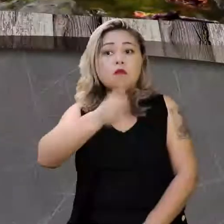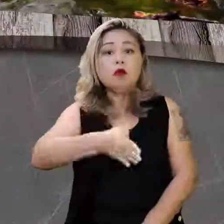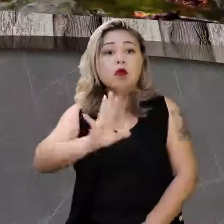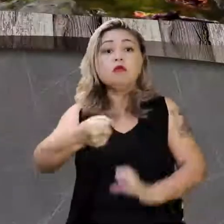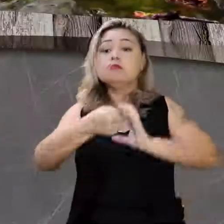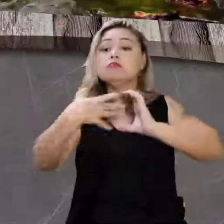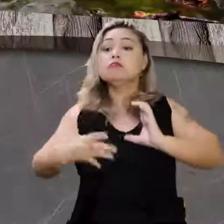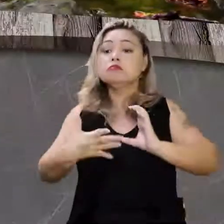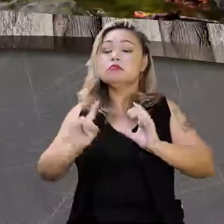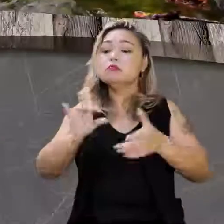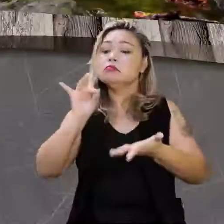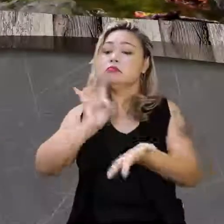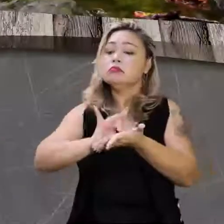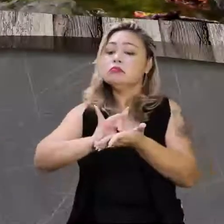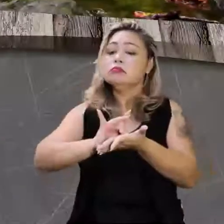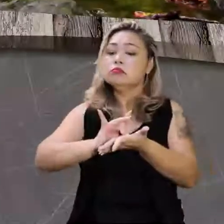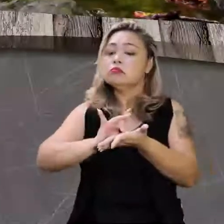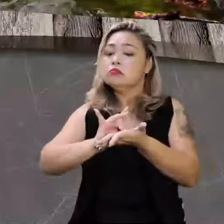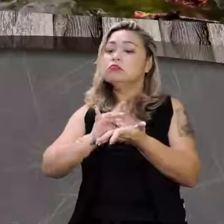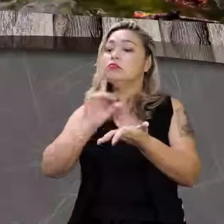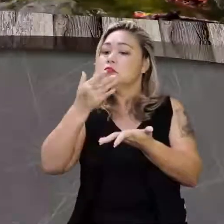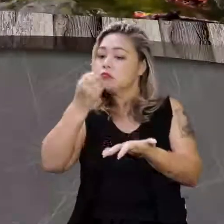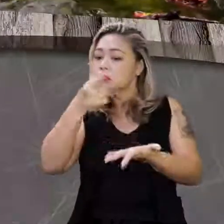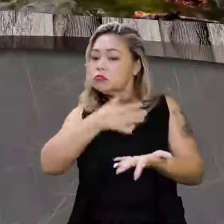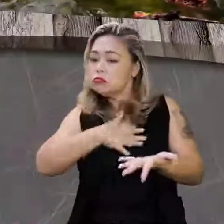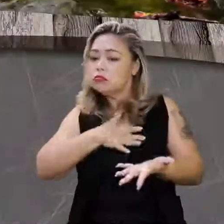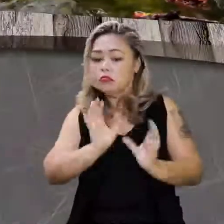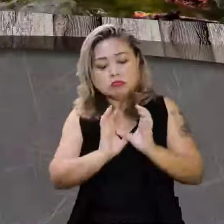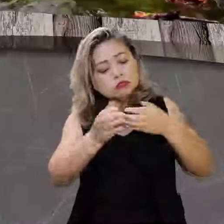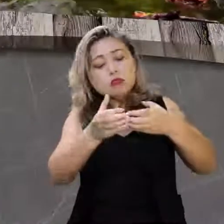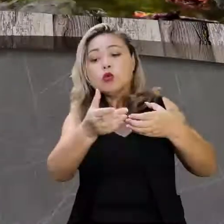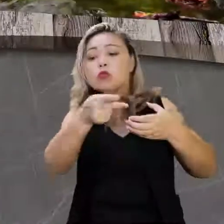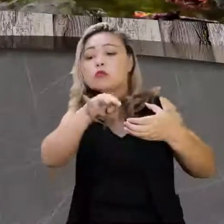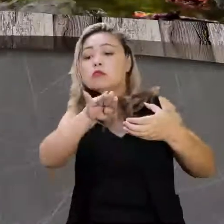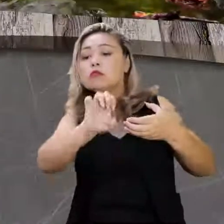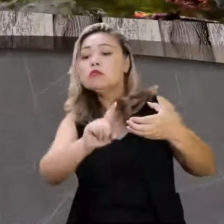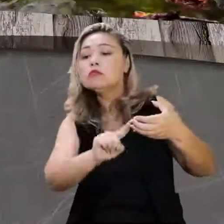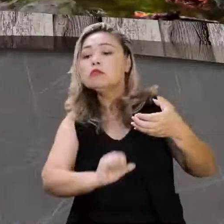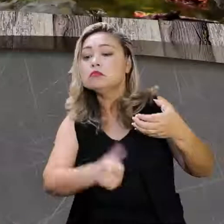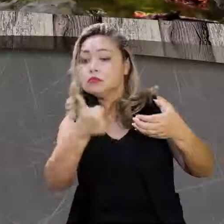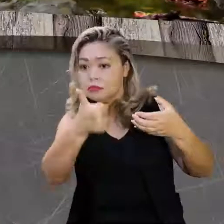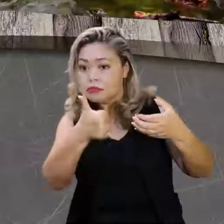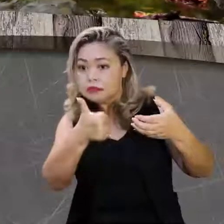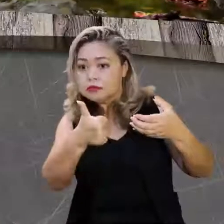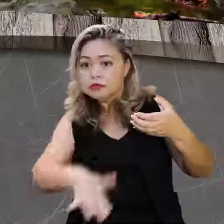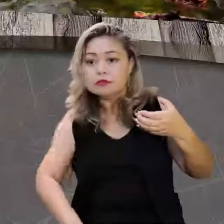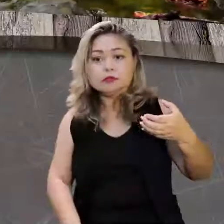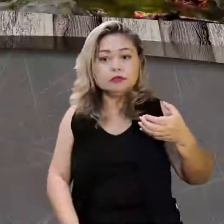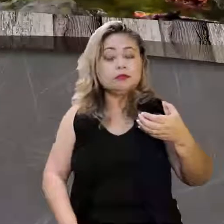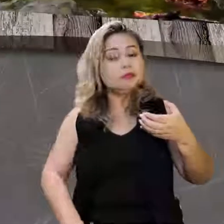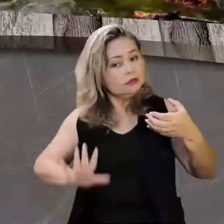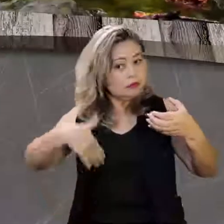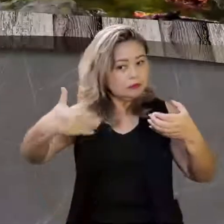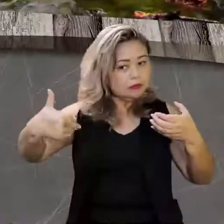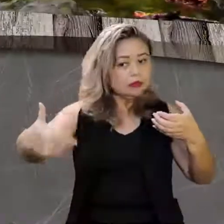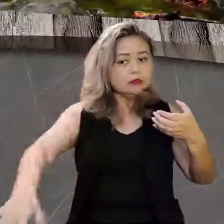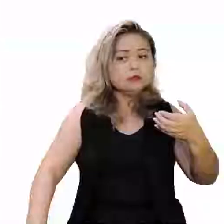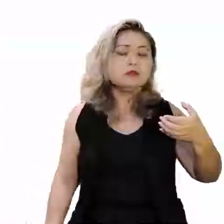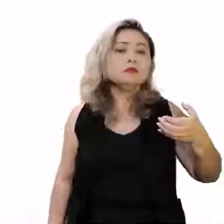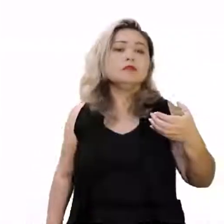que característica realmente é satisfatória para aquela população. Tá bom? Vamos